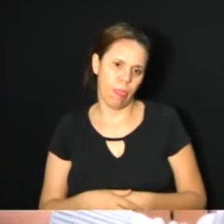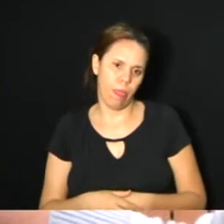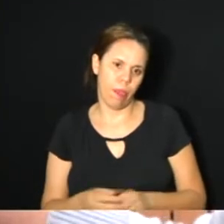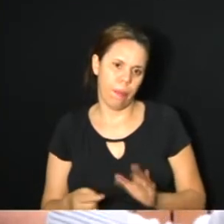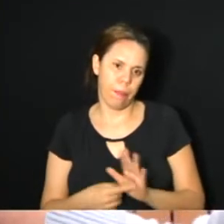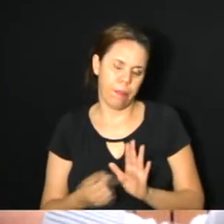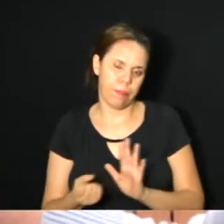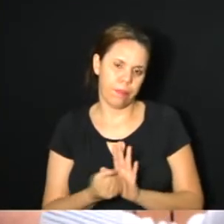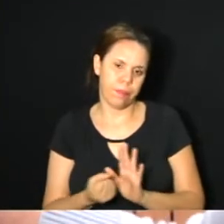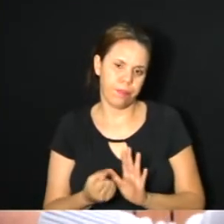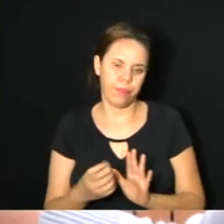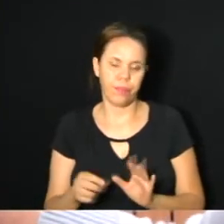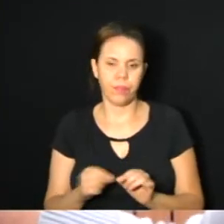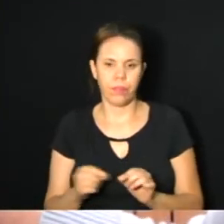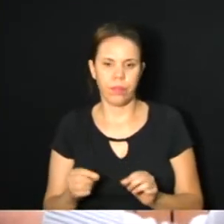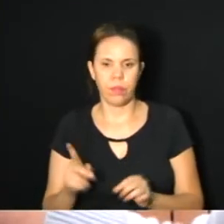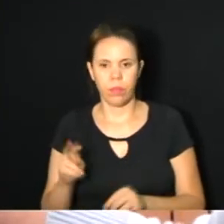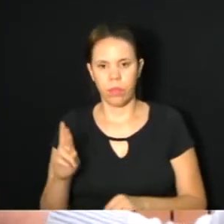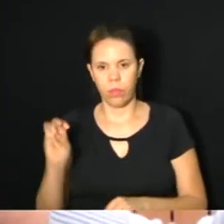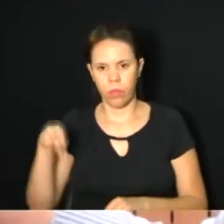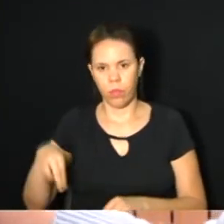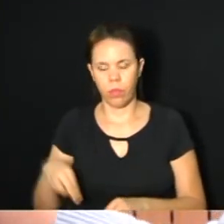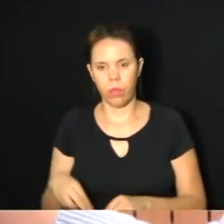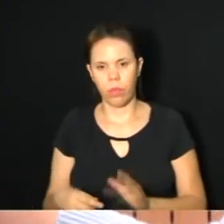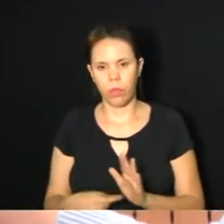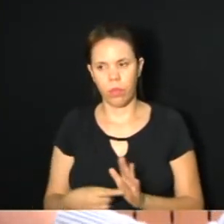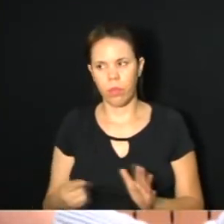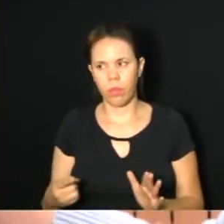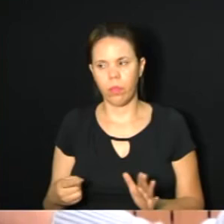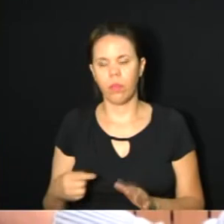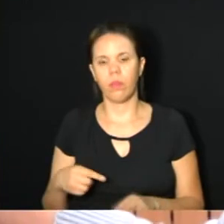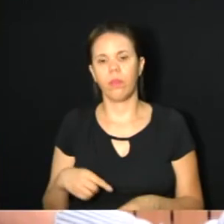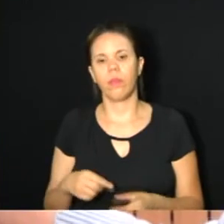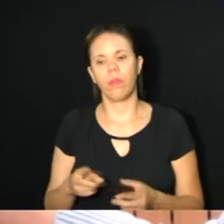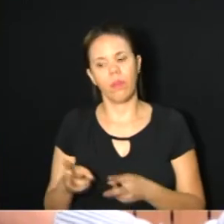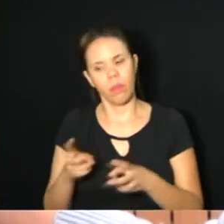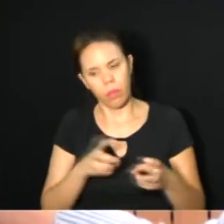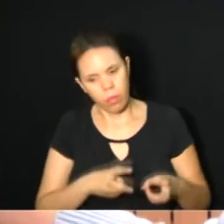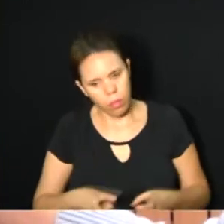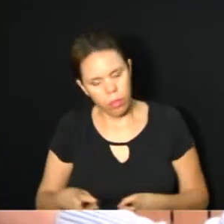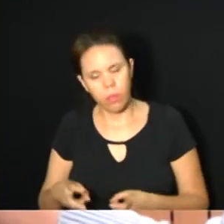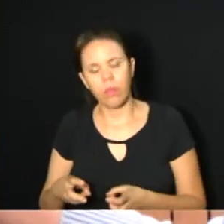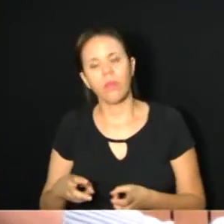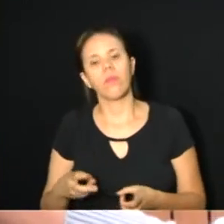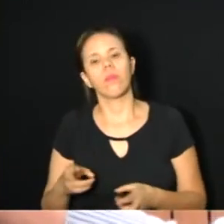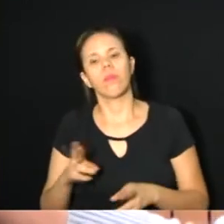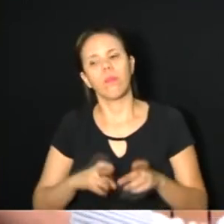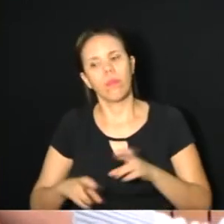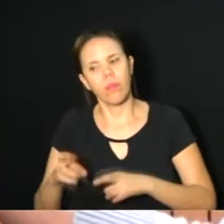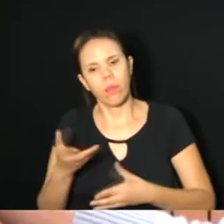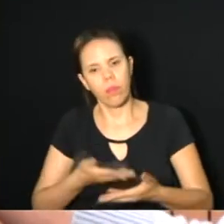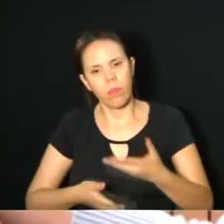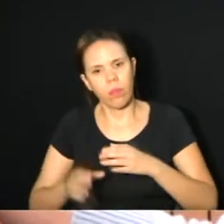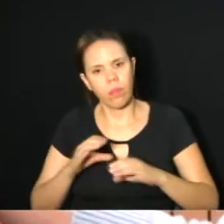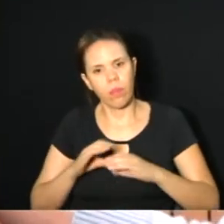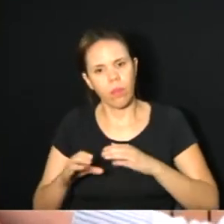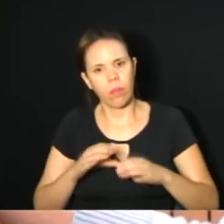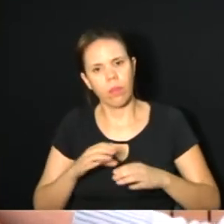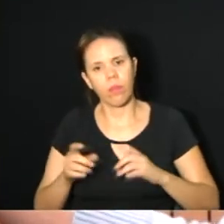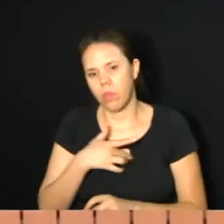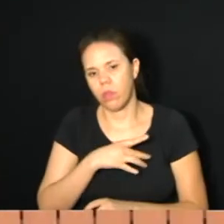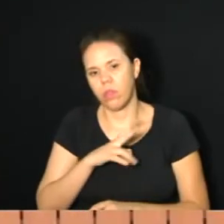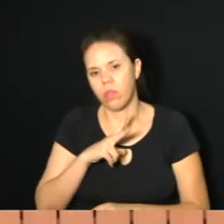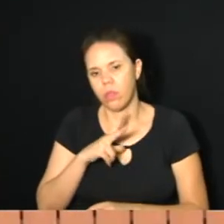porque o procon por óbvio pode apurar essas infrações ele pode intermediar essas relações marcar uma audiência de